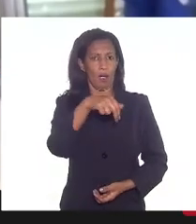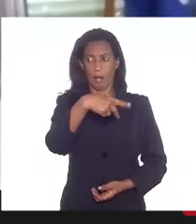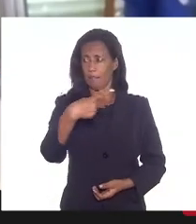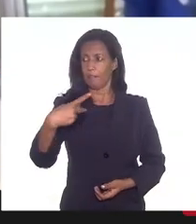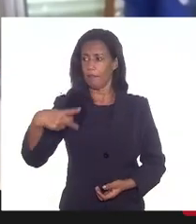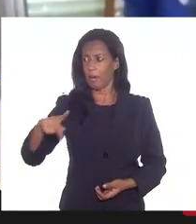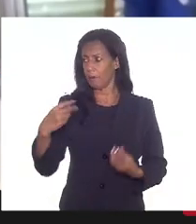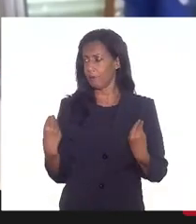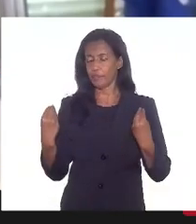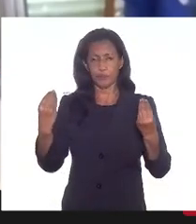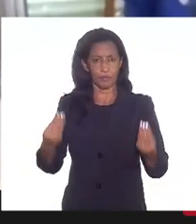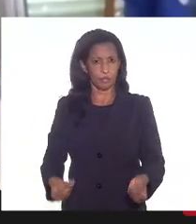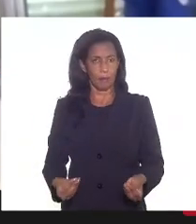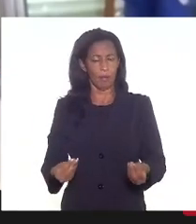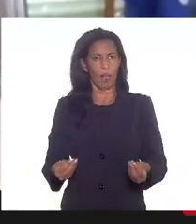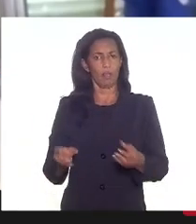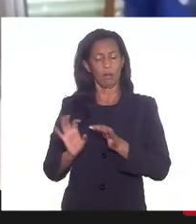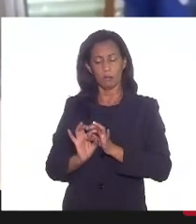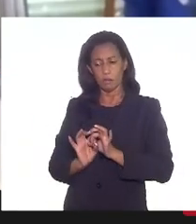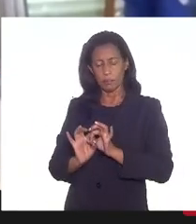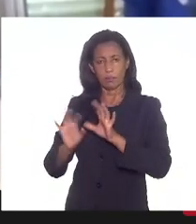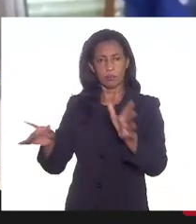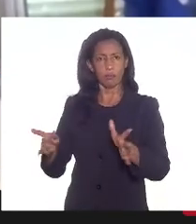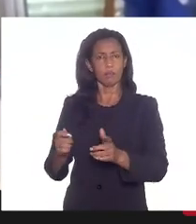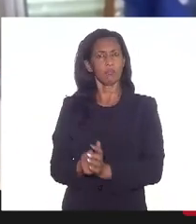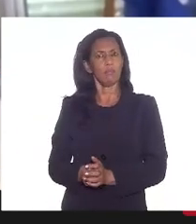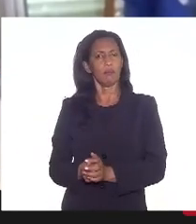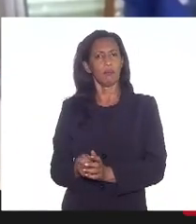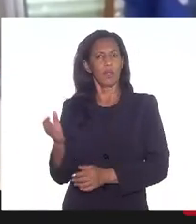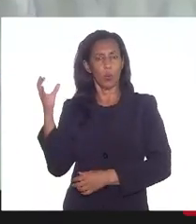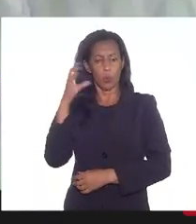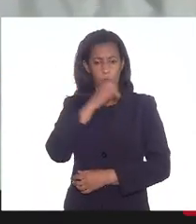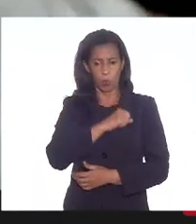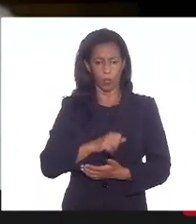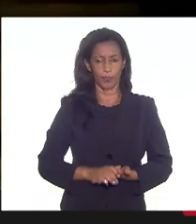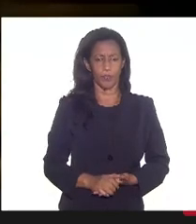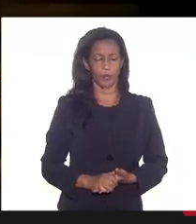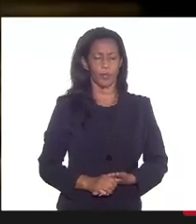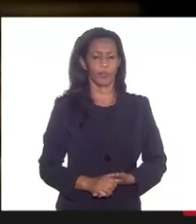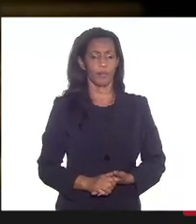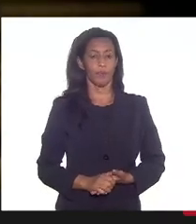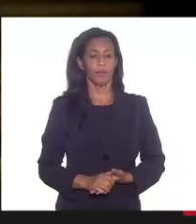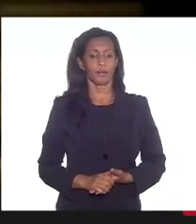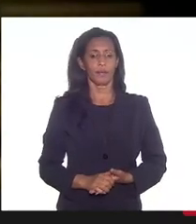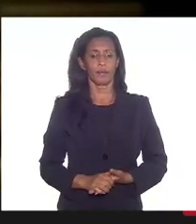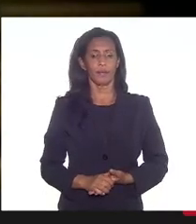ação de maneira autorizativa, isso agiliza, é positivo. Mas,